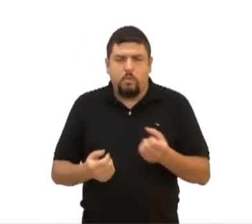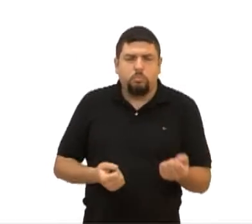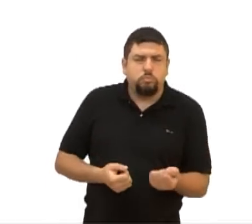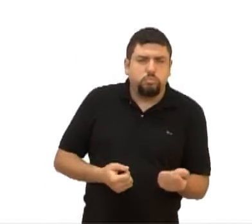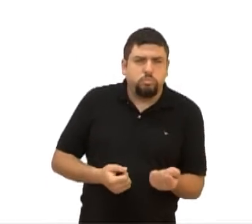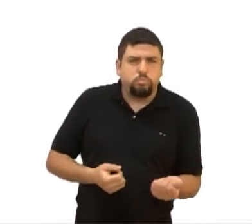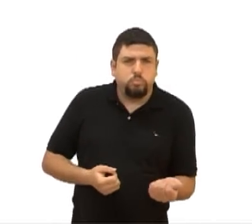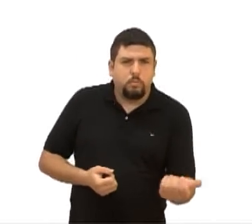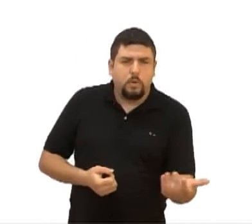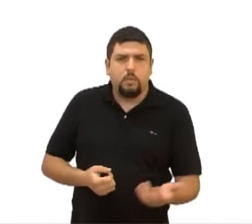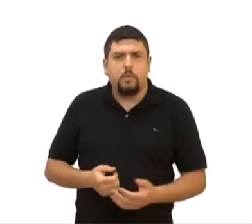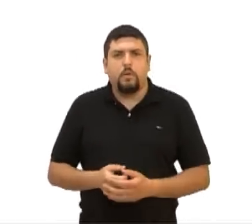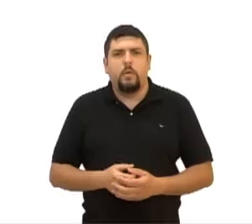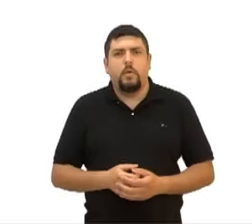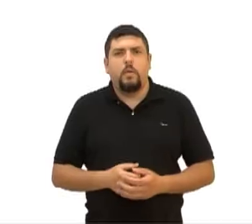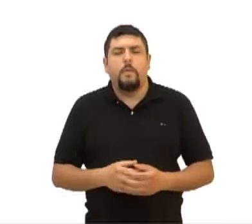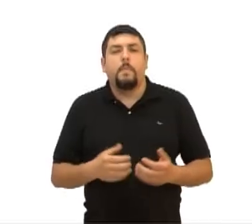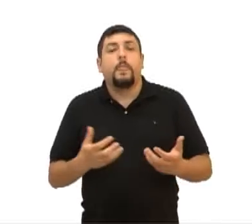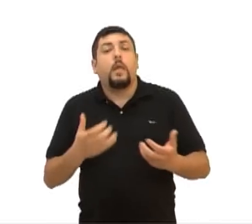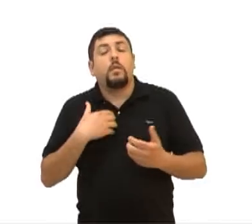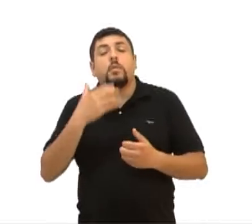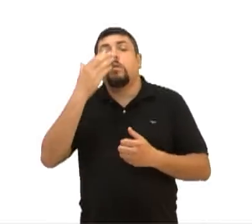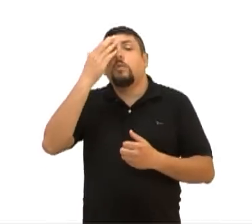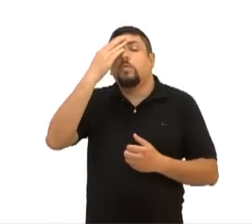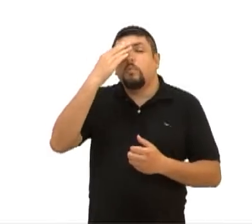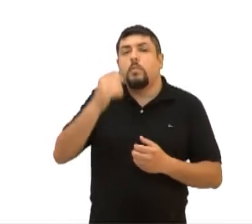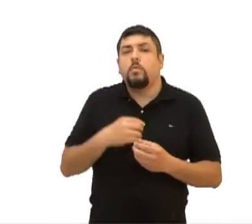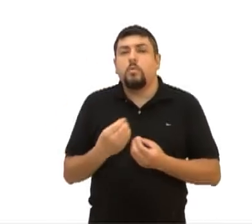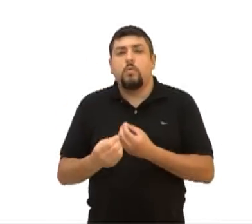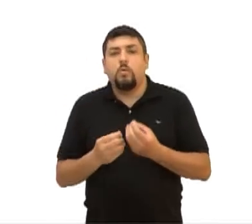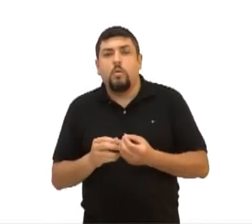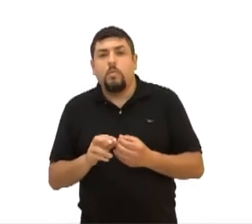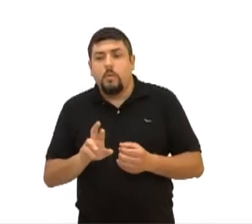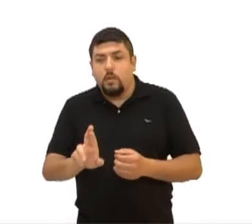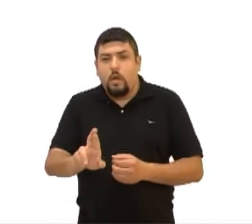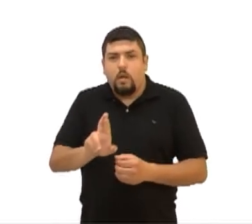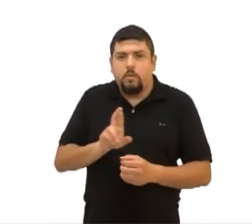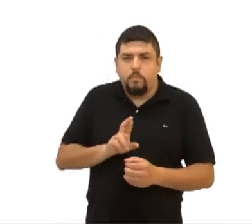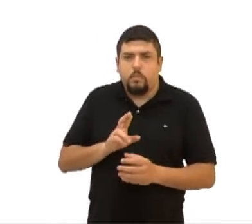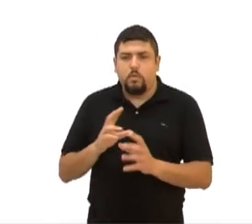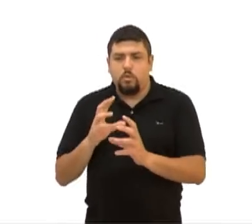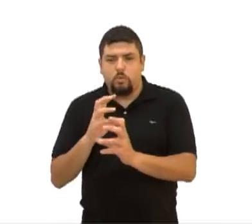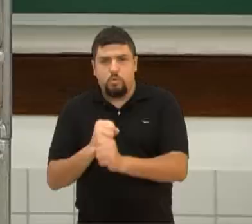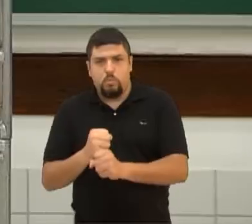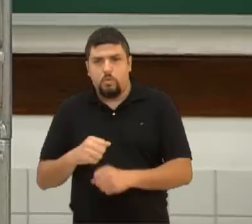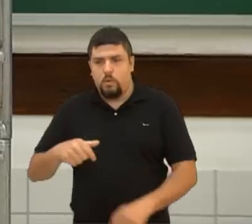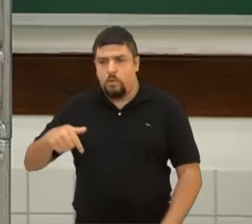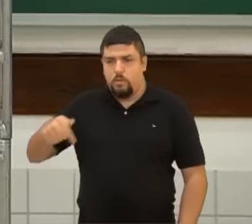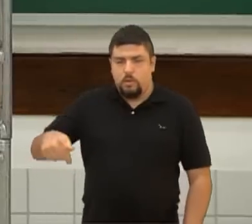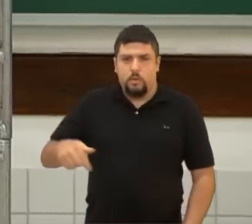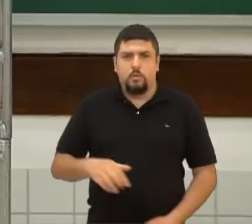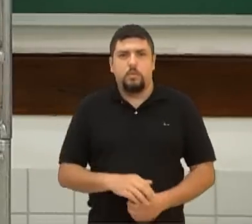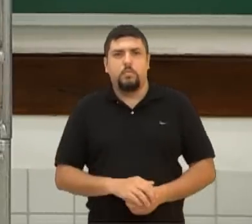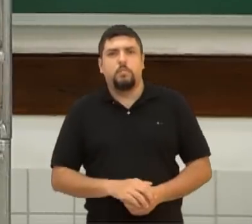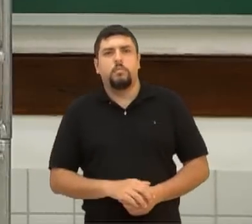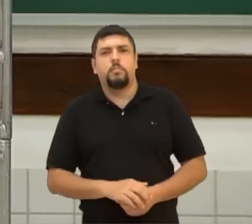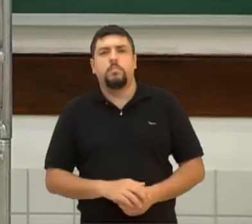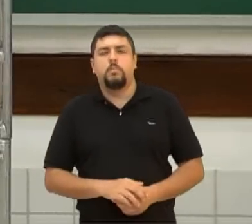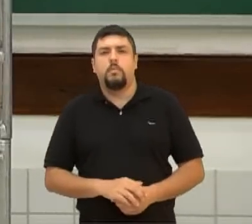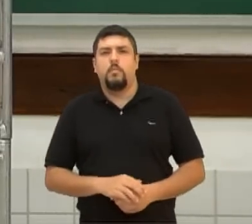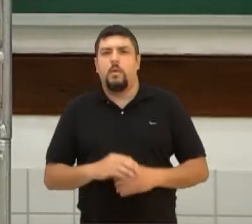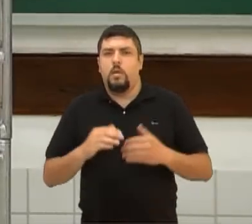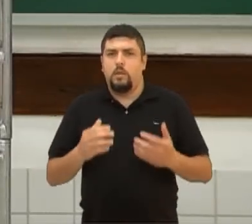desse experimento e determine a probabilidade de se obter resultados cuja soma seja 7. Gente, aqui